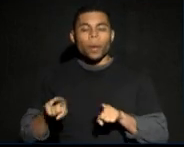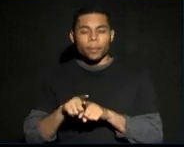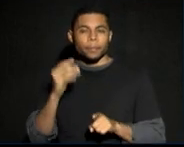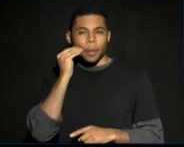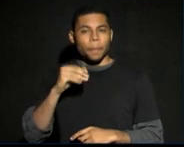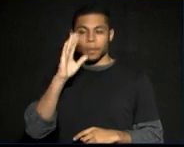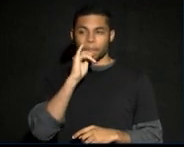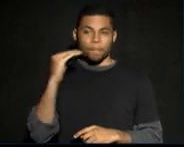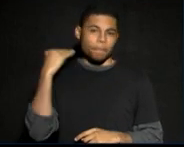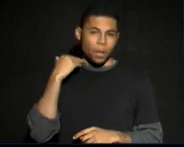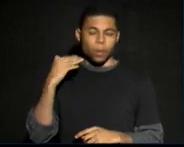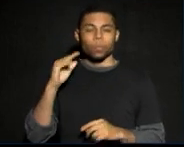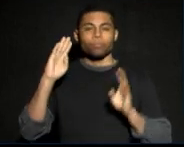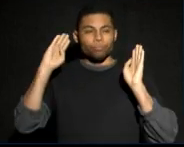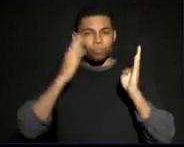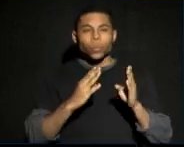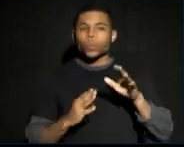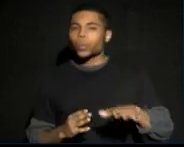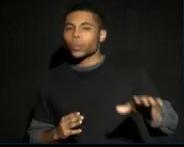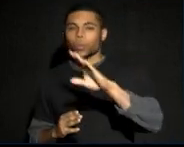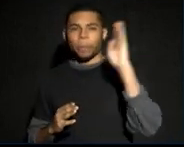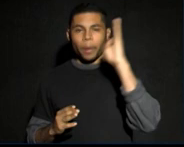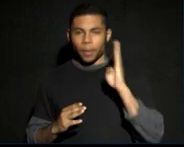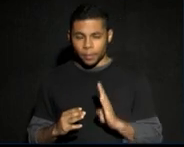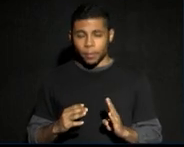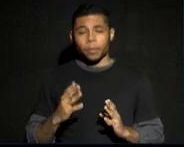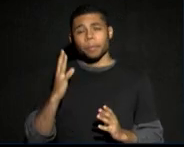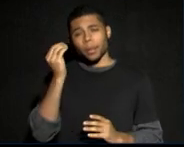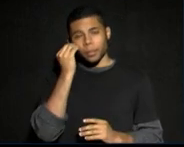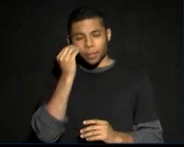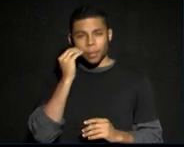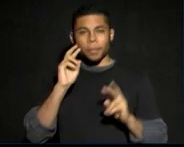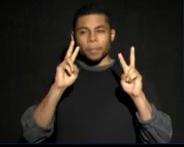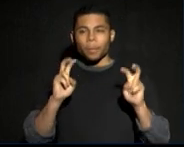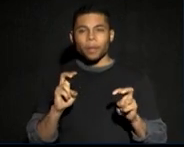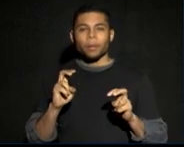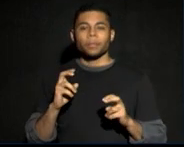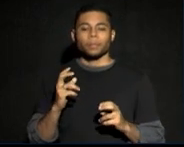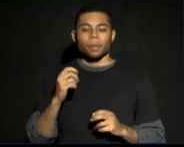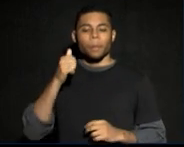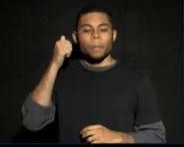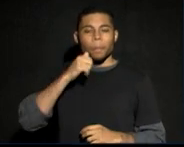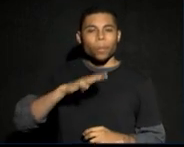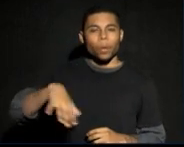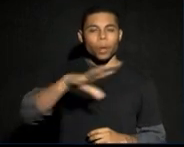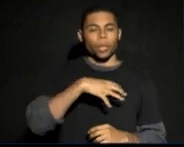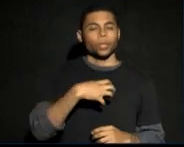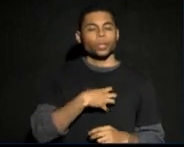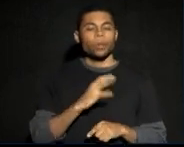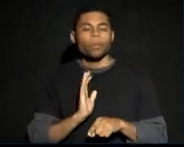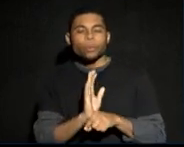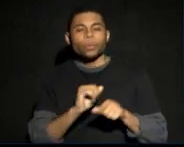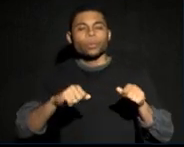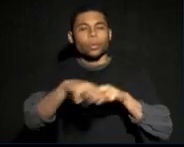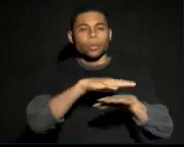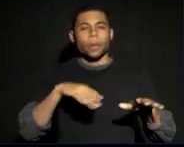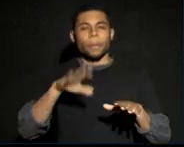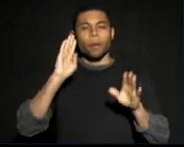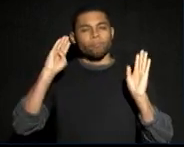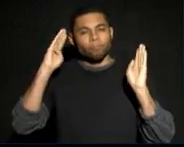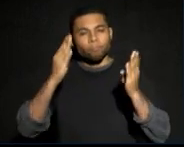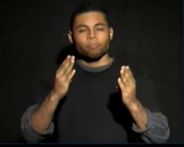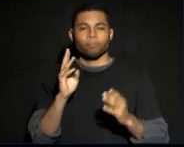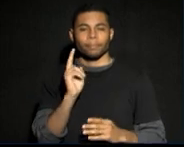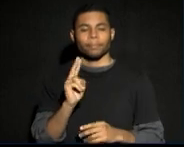então além de ser o banco dos de todos os brasileiros abraçar essa causa das mulheres no sentido social de atuar com a